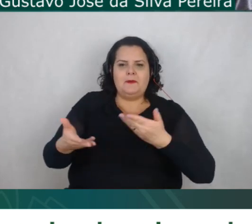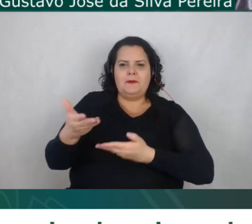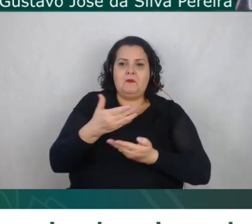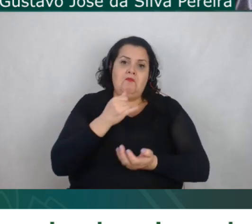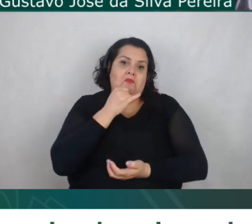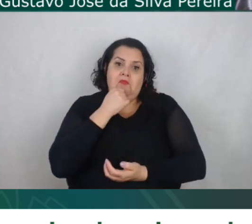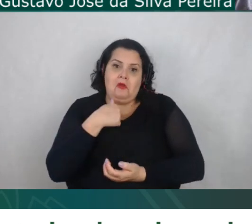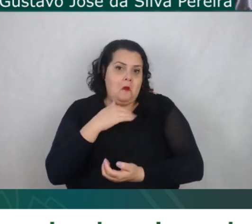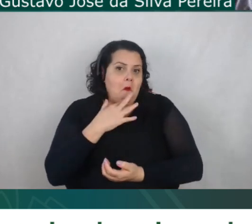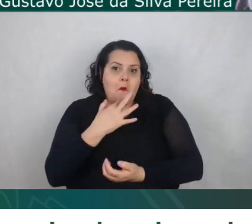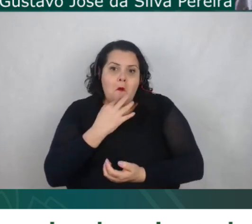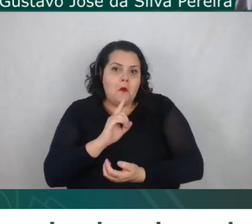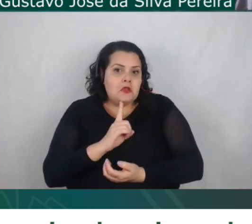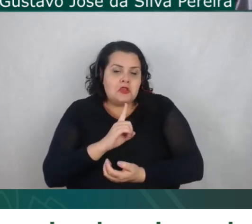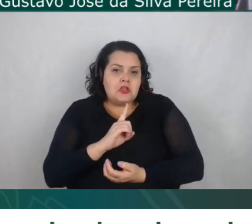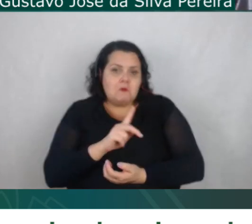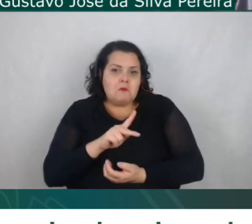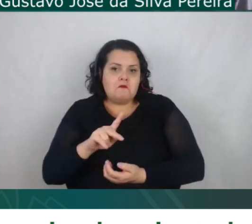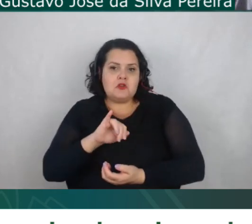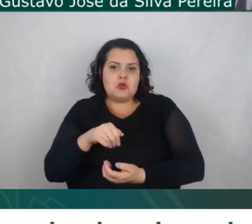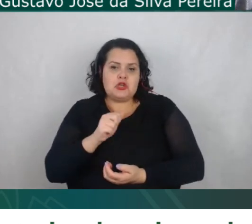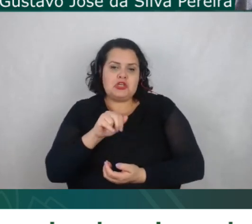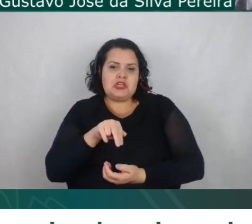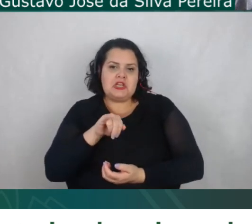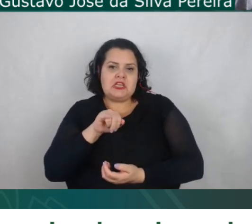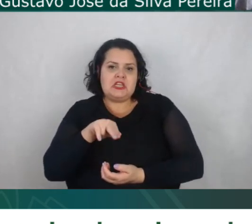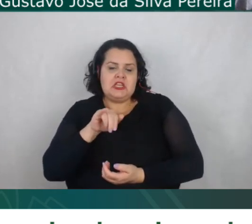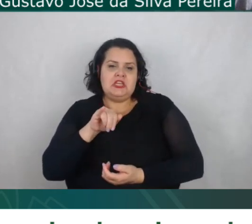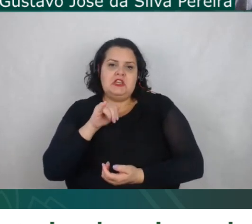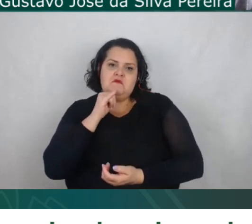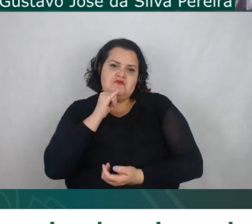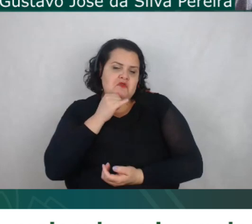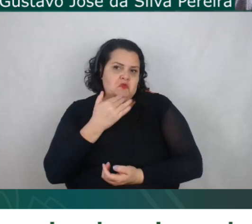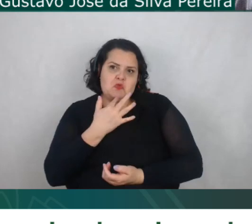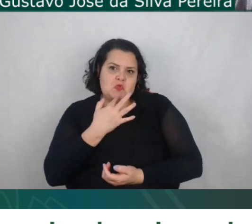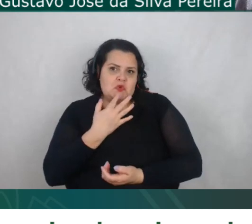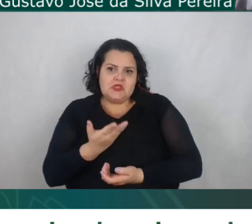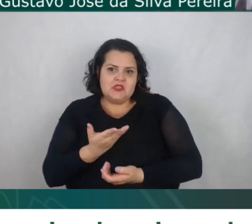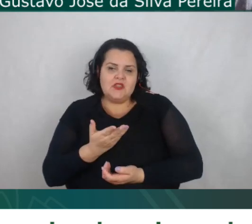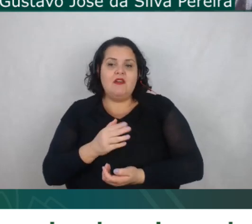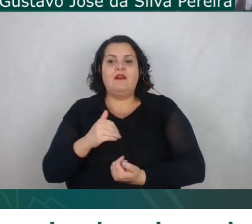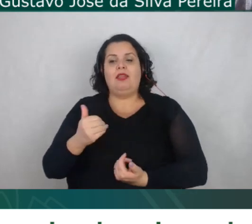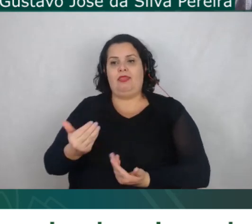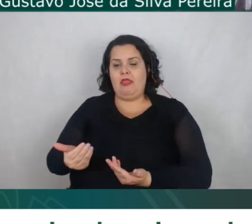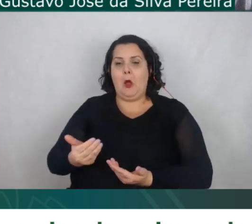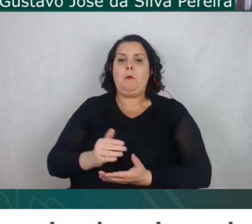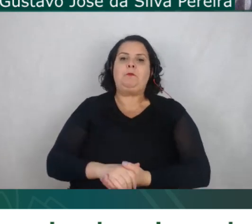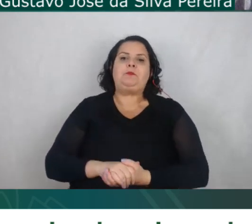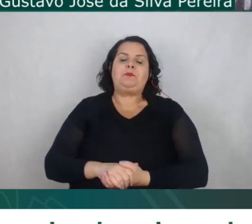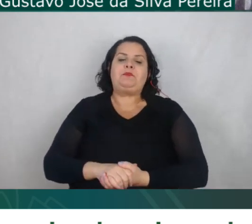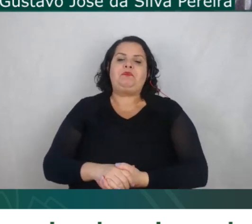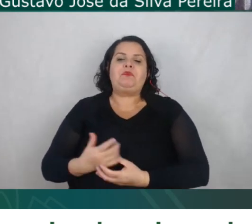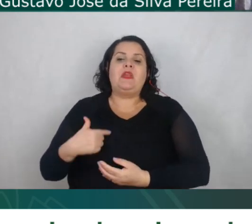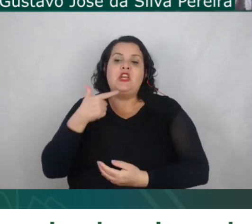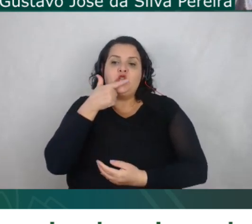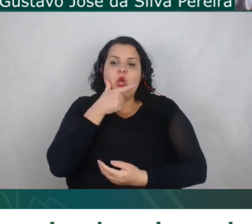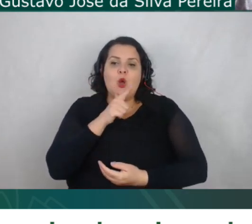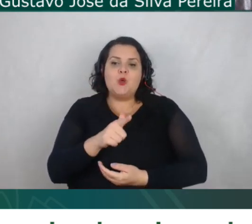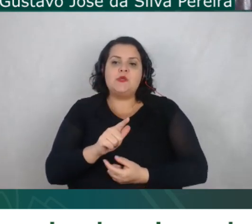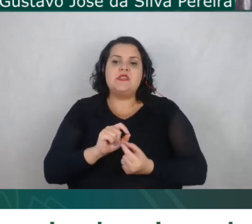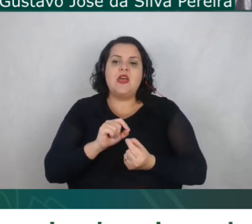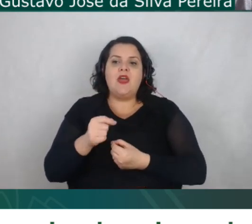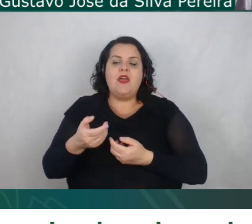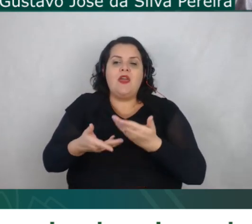professor Janine, que é na Unifesp. Então, isso faz com que a gente se